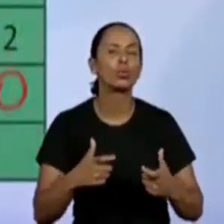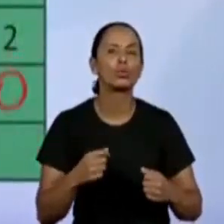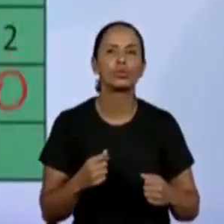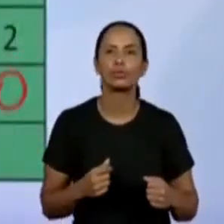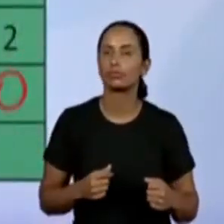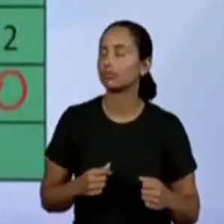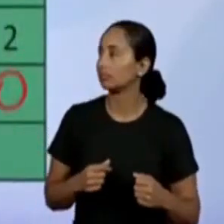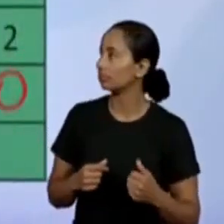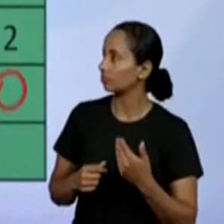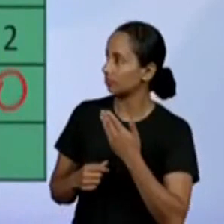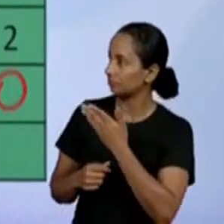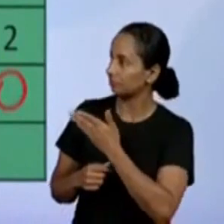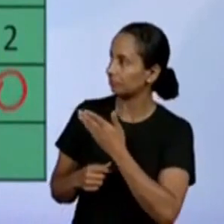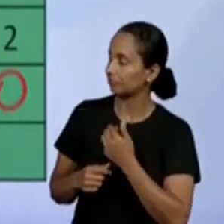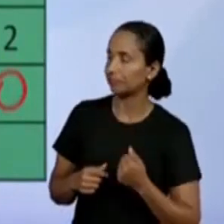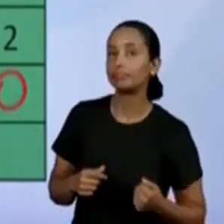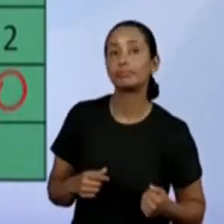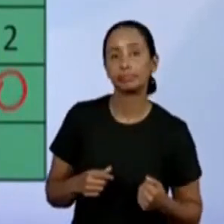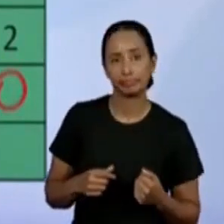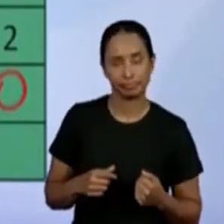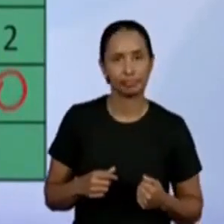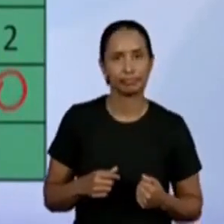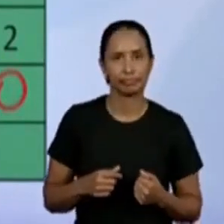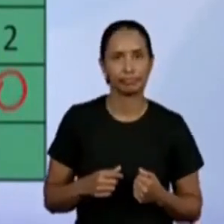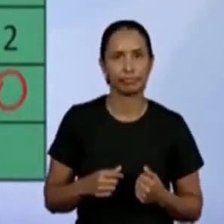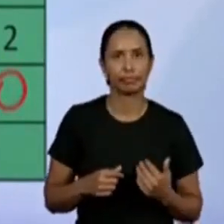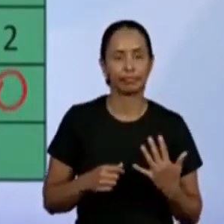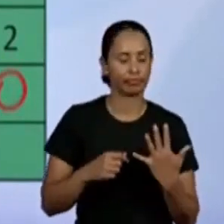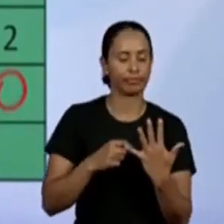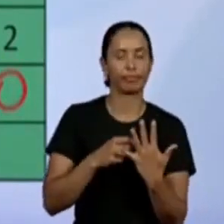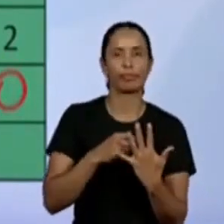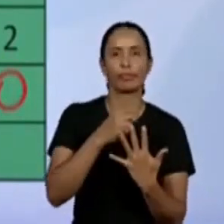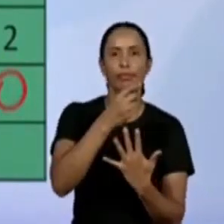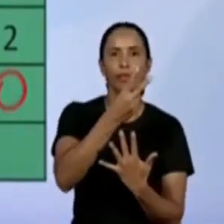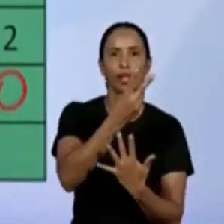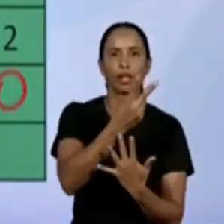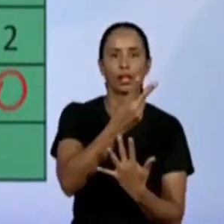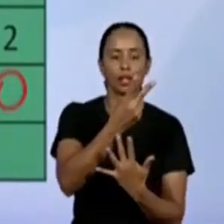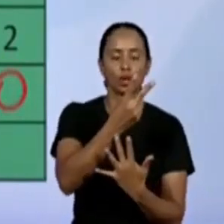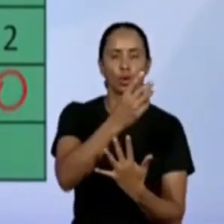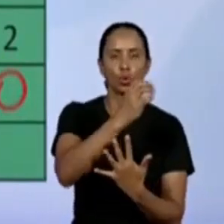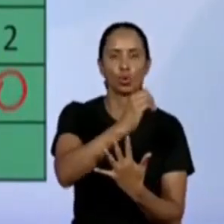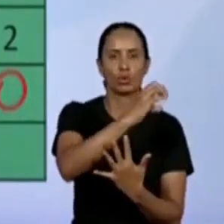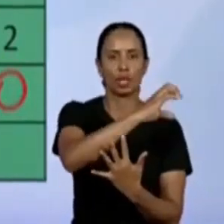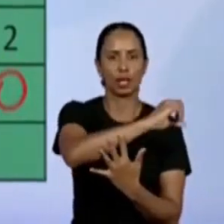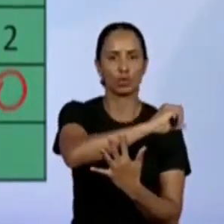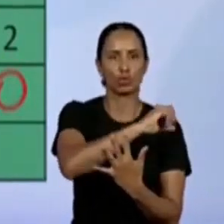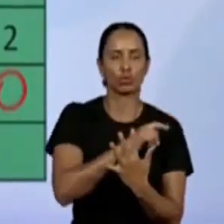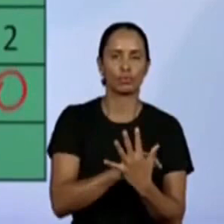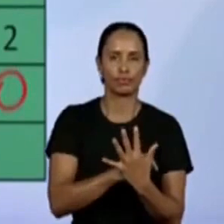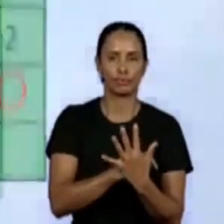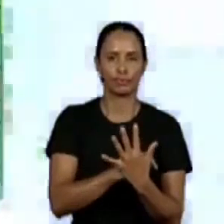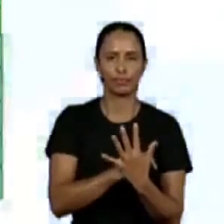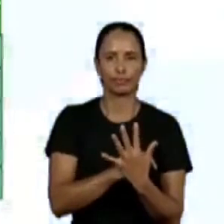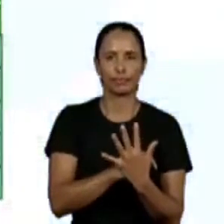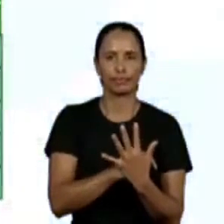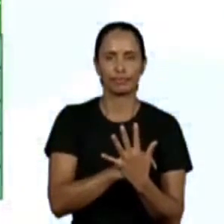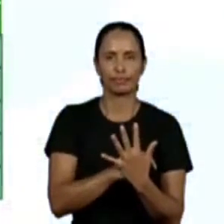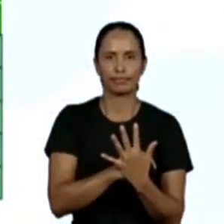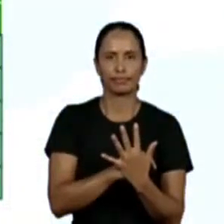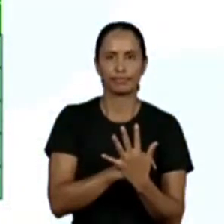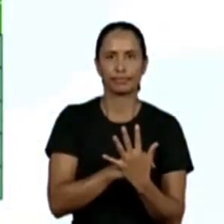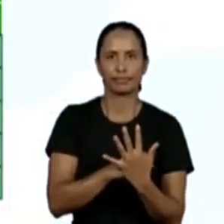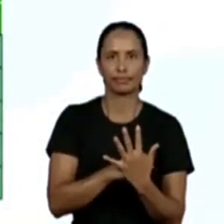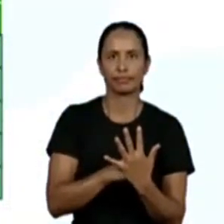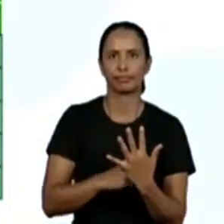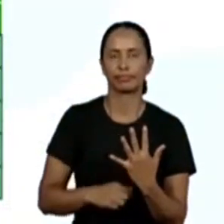ó, que é o próximo número, é o 200. Então, 200 ali é o próximo. O próximo número, aí